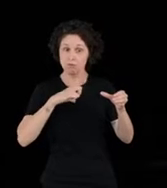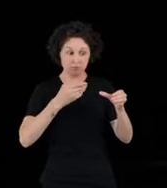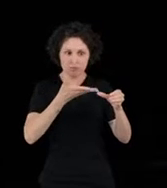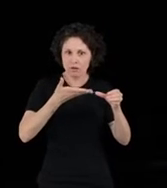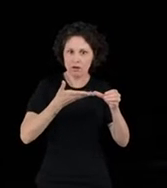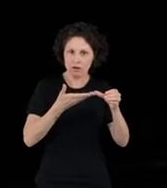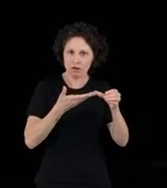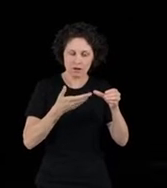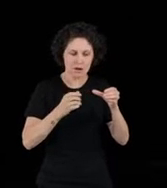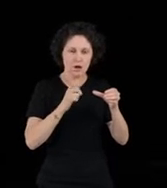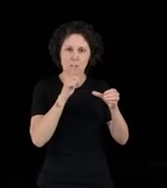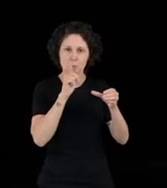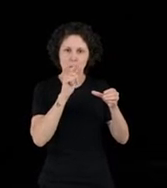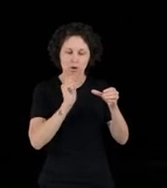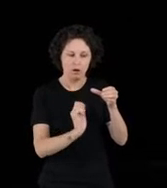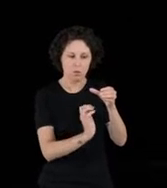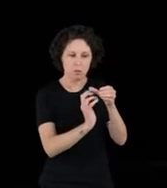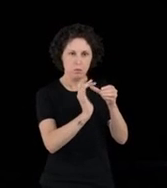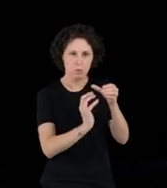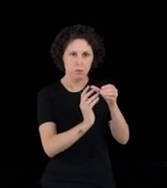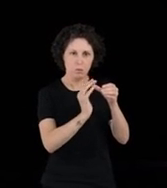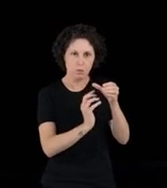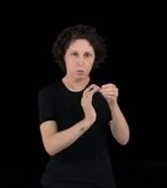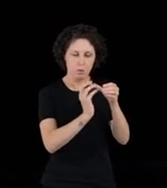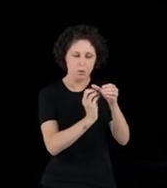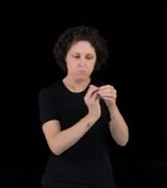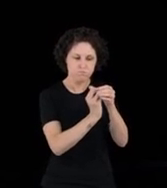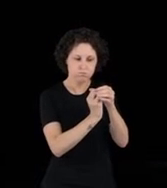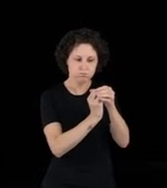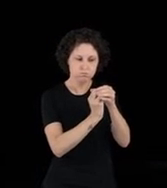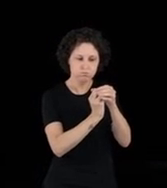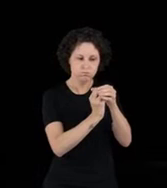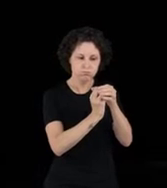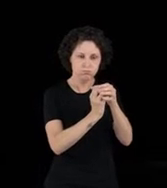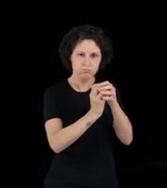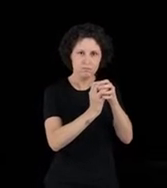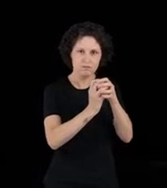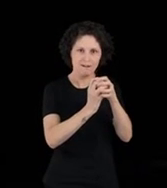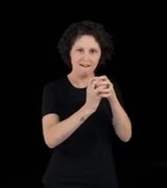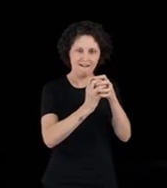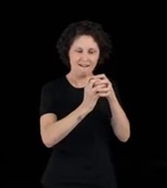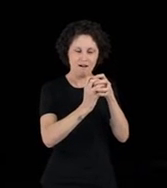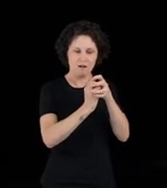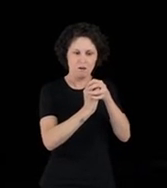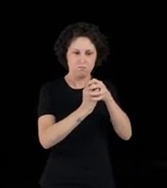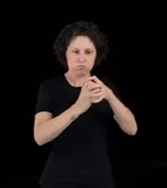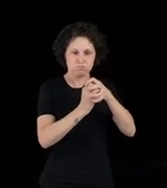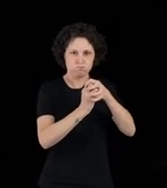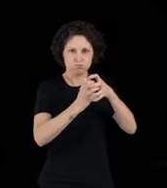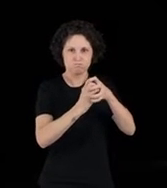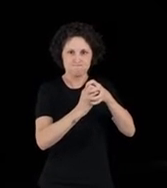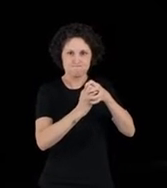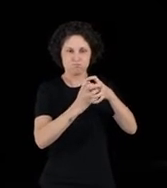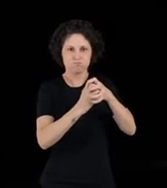A água dentro da semente entra em ebulição e evapora. Ao evaporar, ela aumenta de tamanho. Dentro do